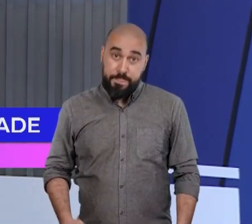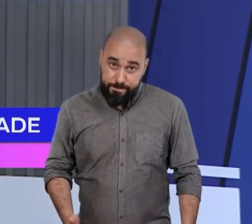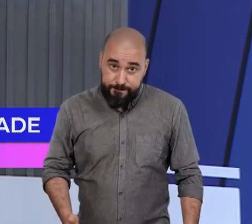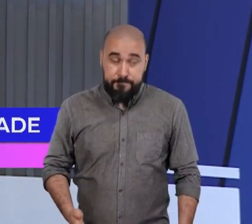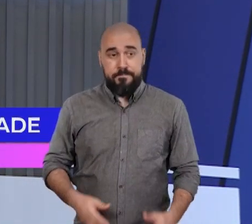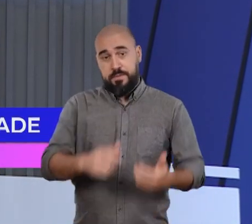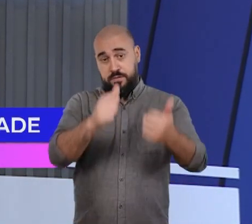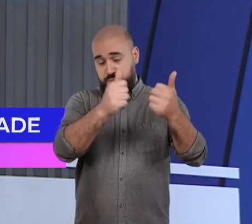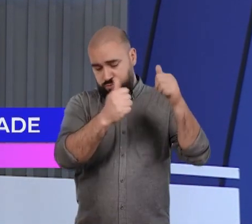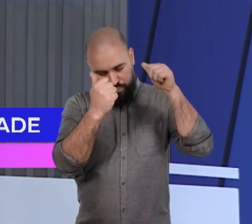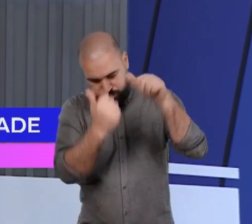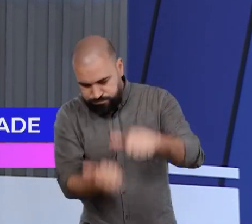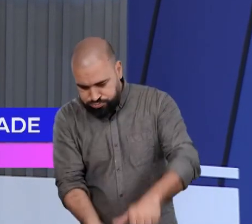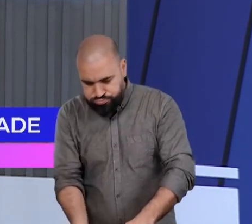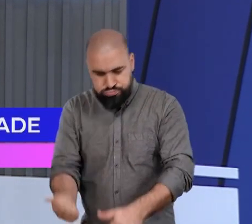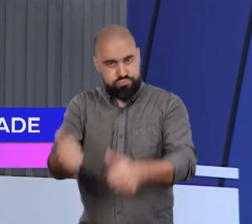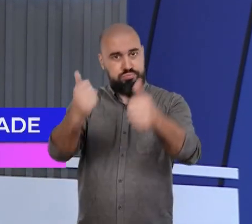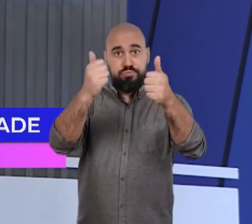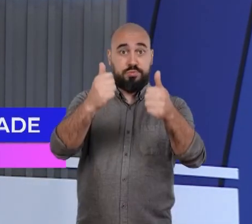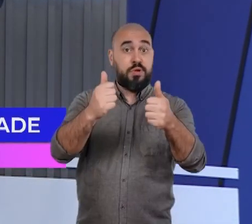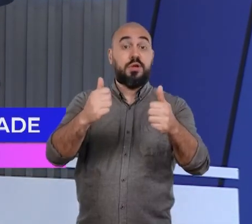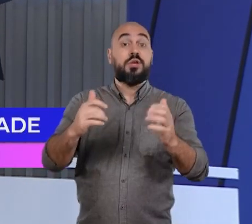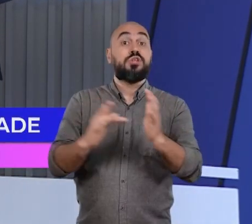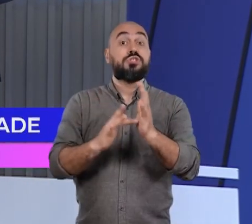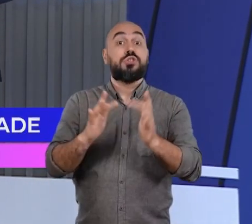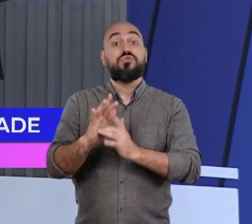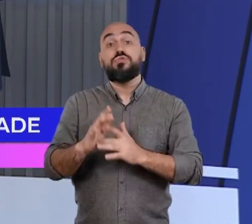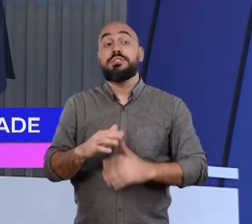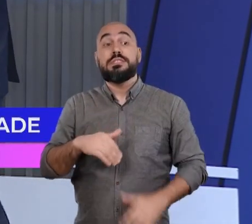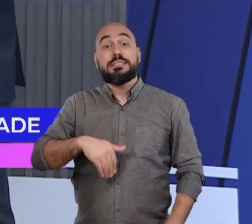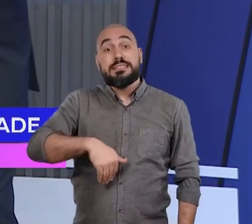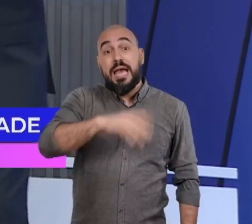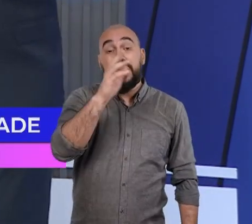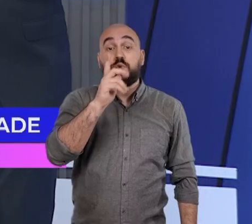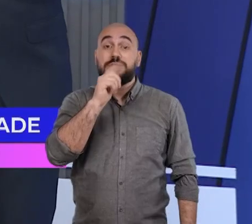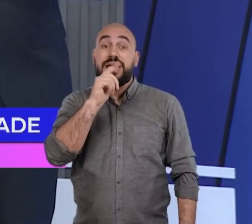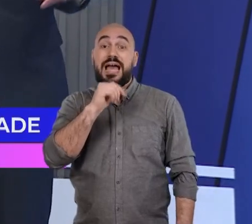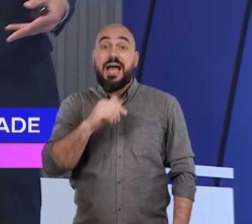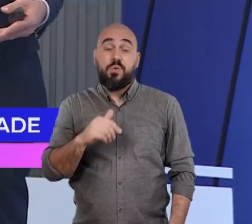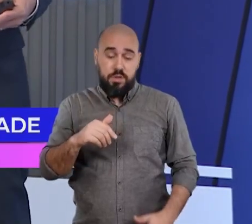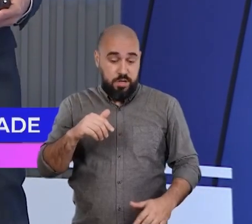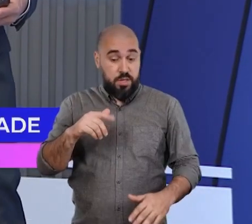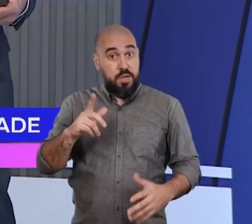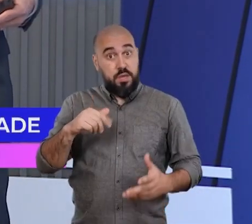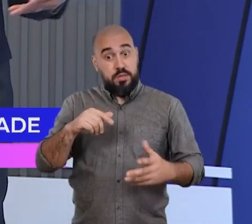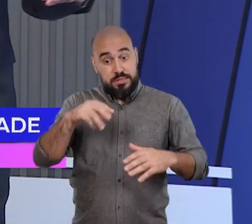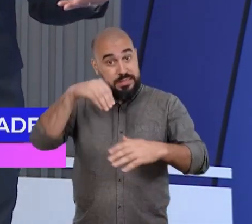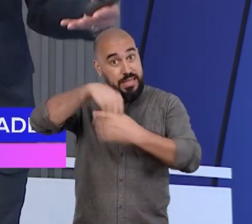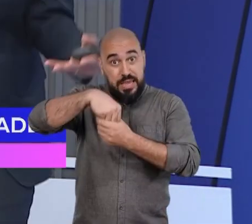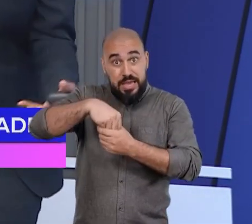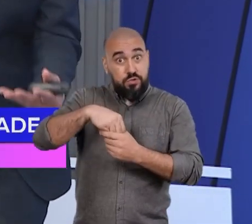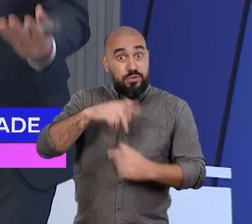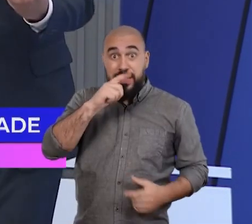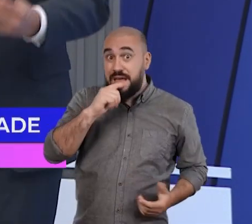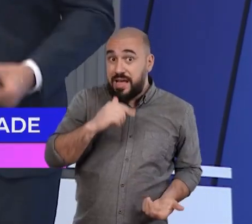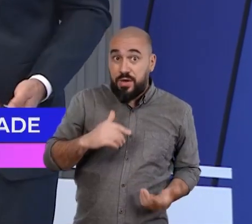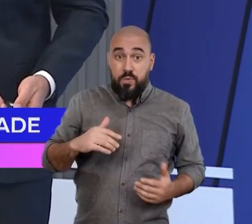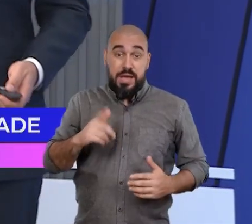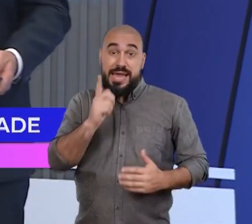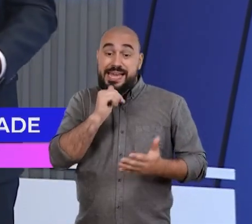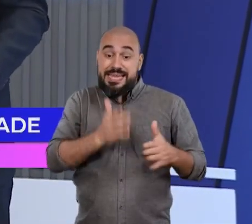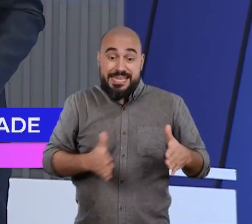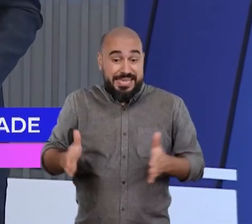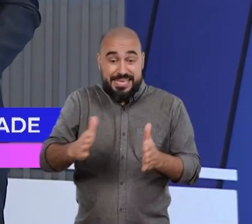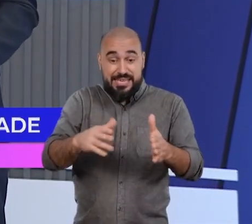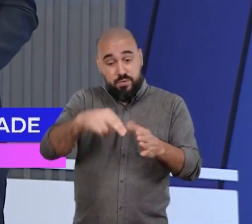de batizado, Jesus logo saiu da água. Ele estava imerso na água, ele entrou no Rio Jordão,